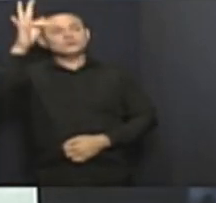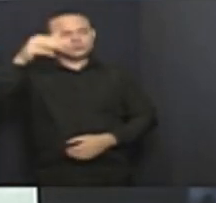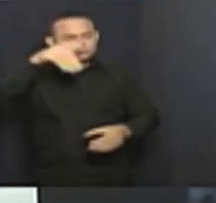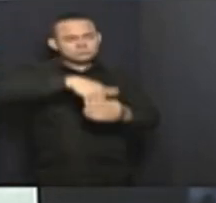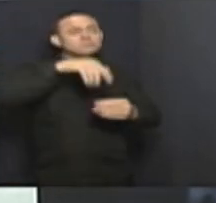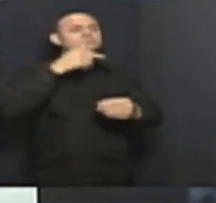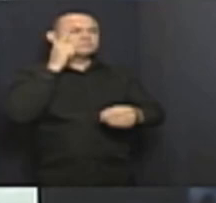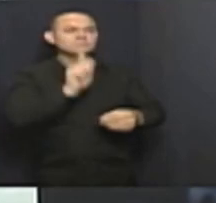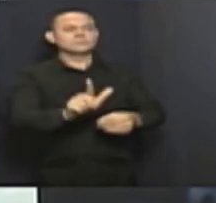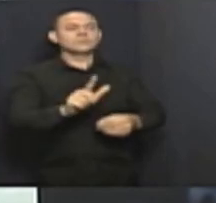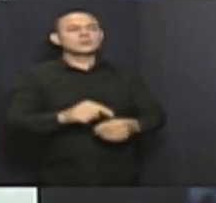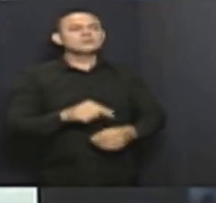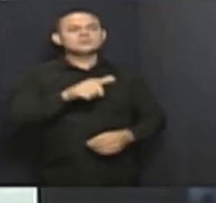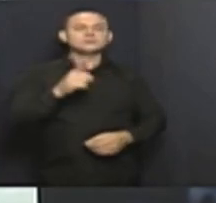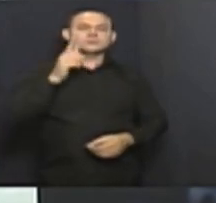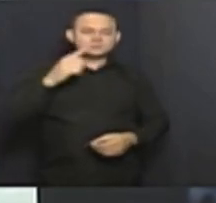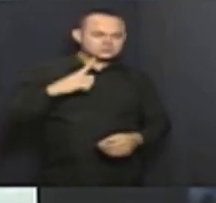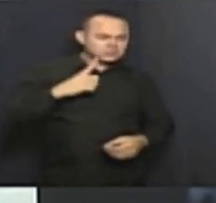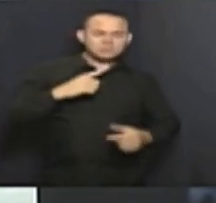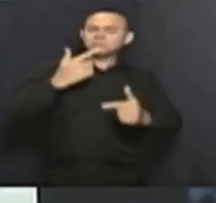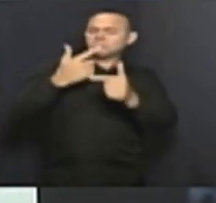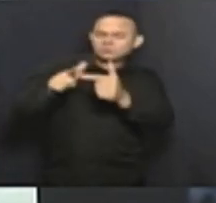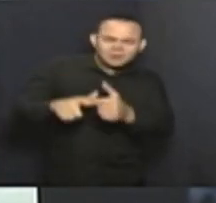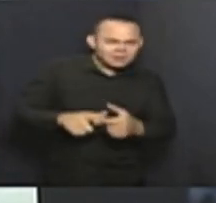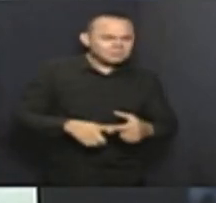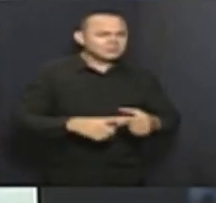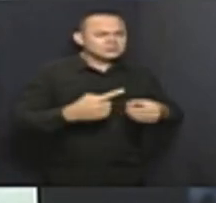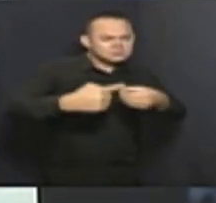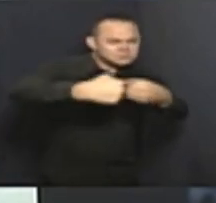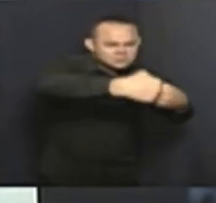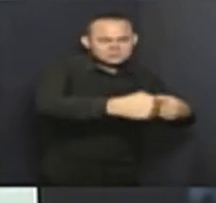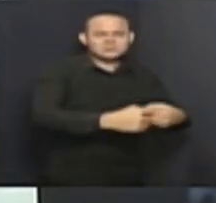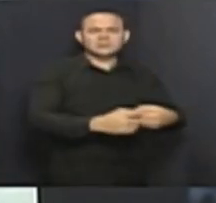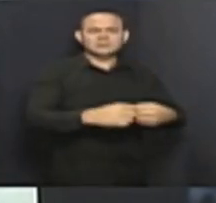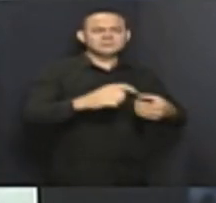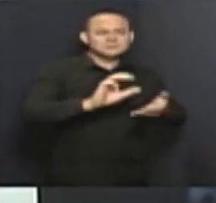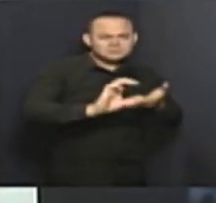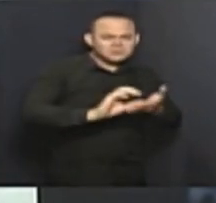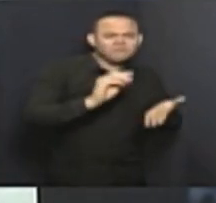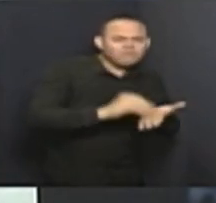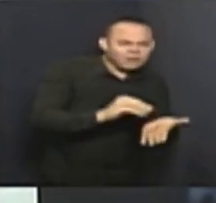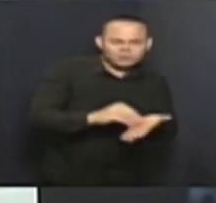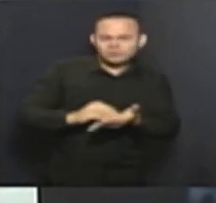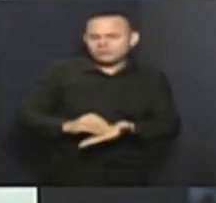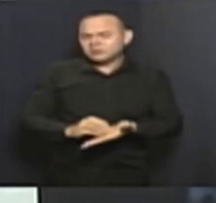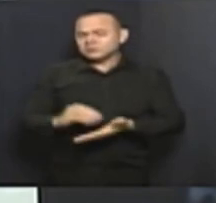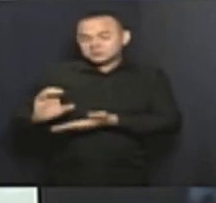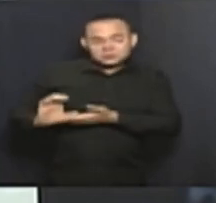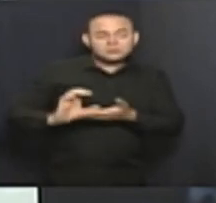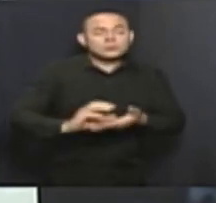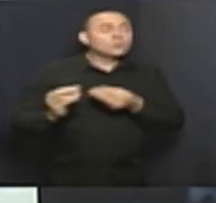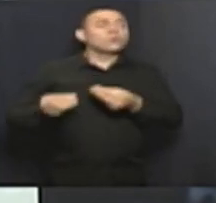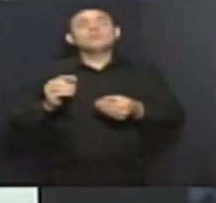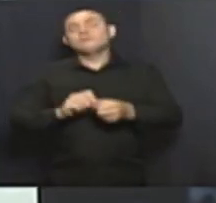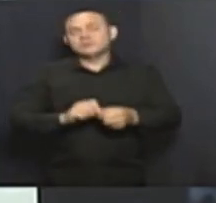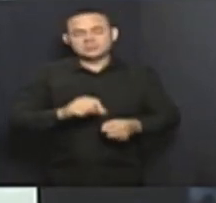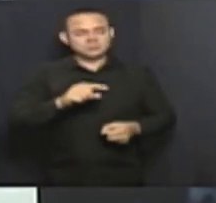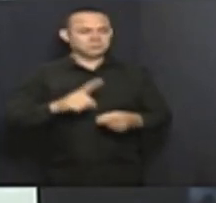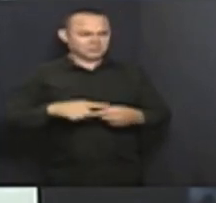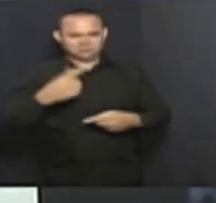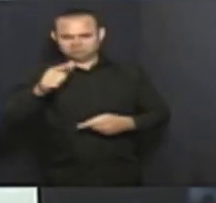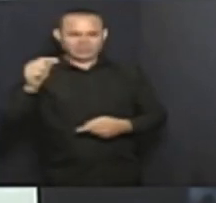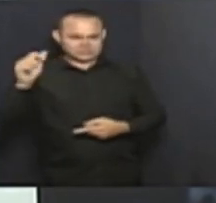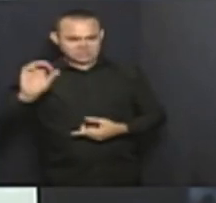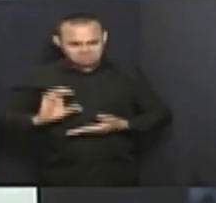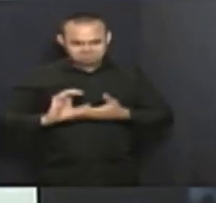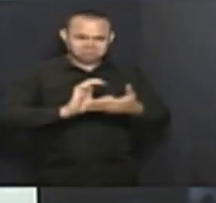demandas municipais que as prefeituras têm e não têm recursos suficientes e será um governo que vai permanecer